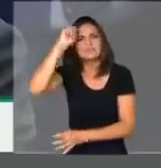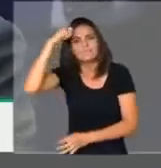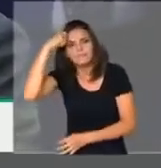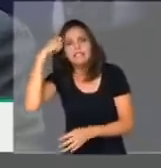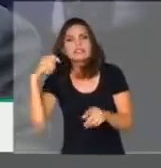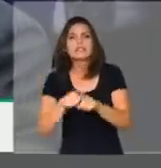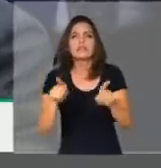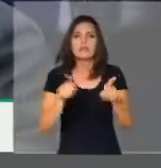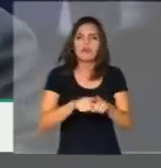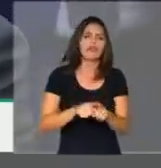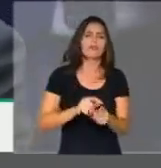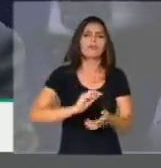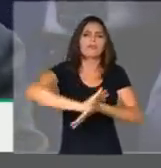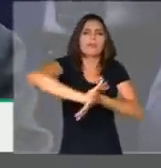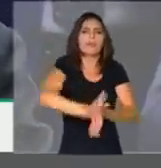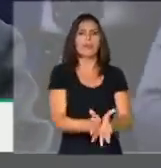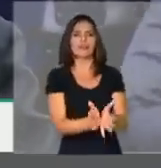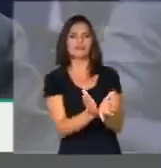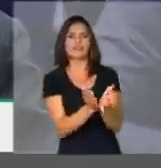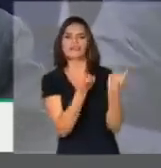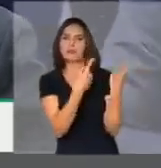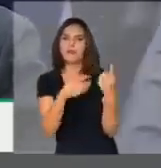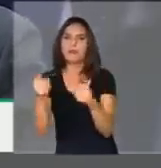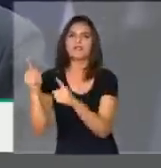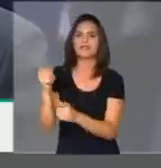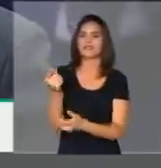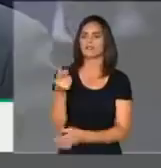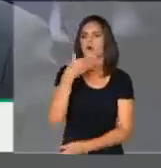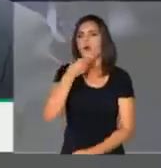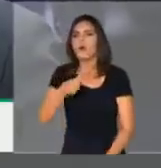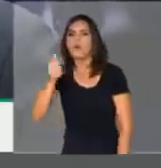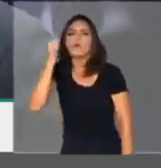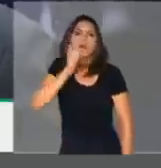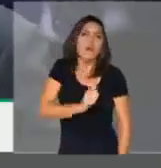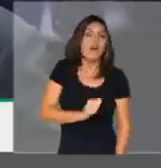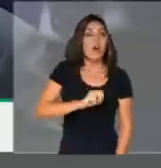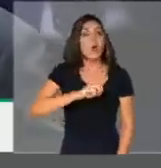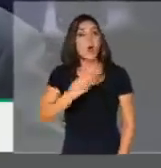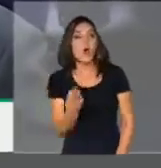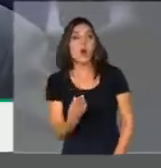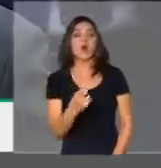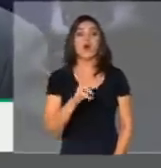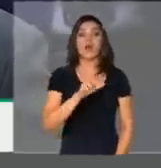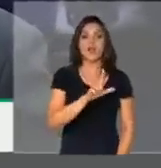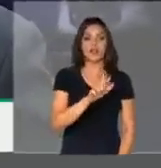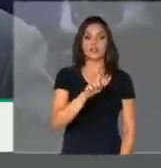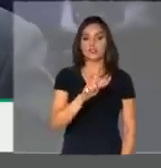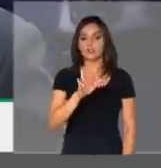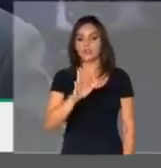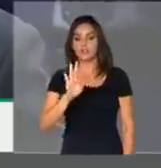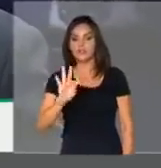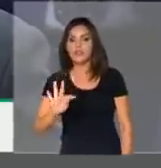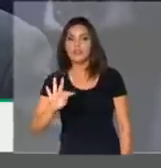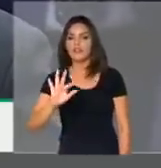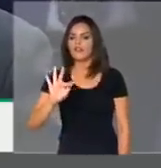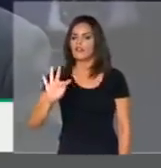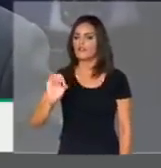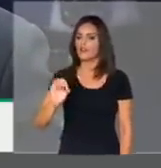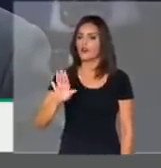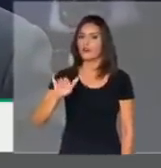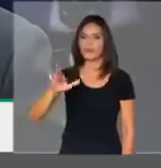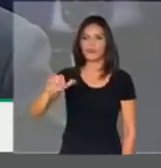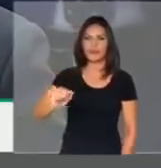o sexismo, a LGBTfobia e tantos outros crimes contra a